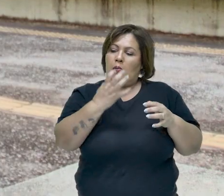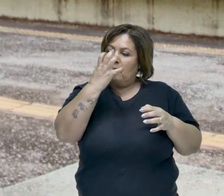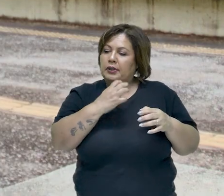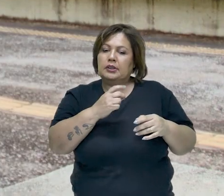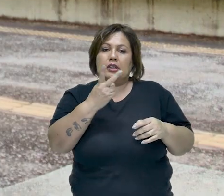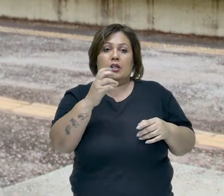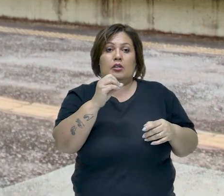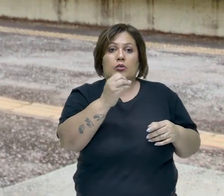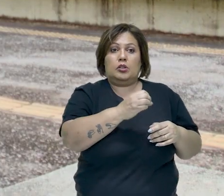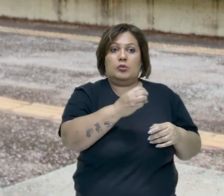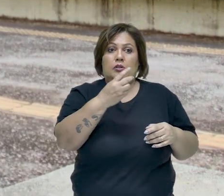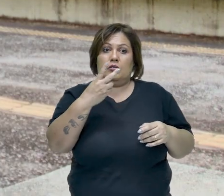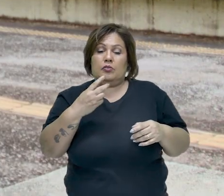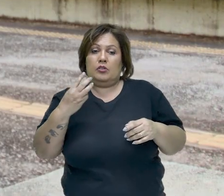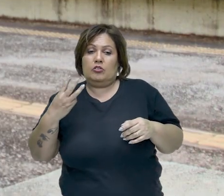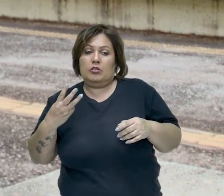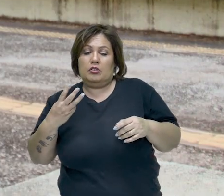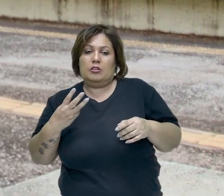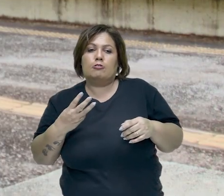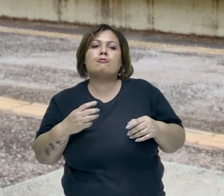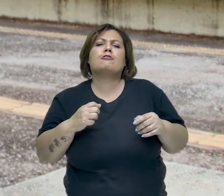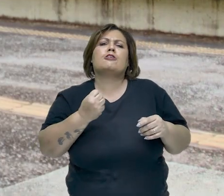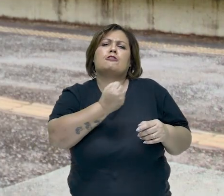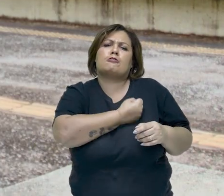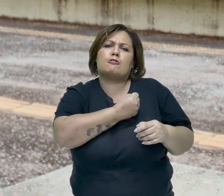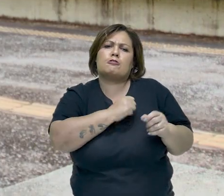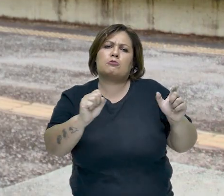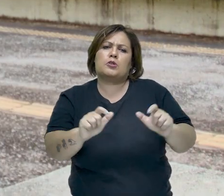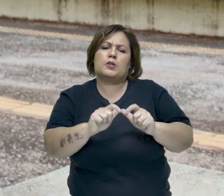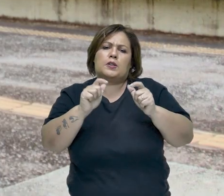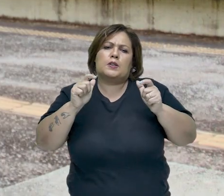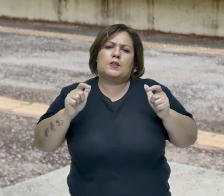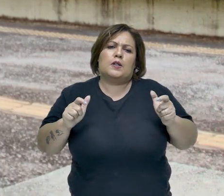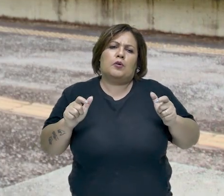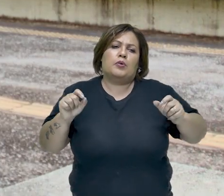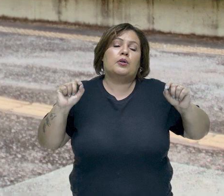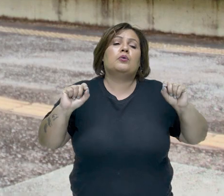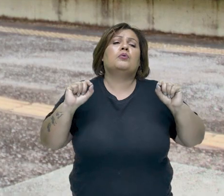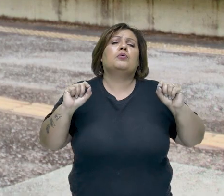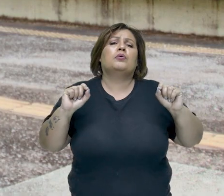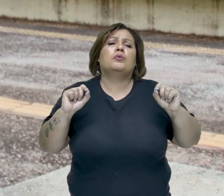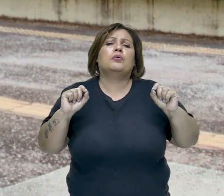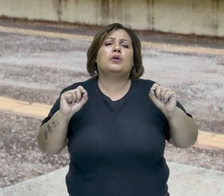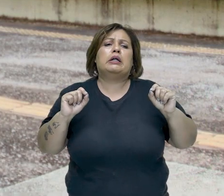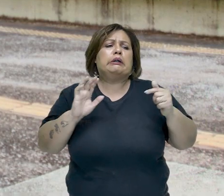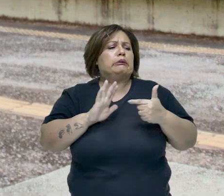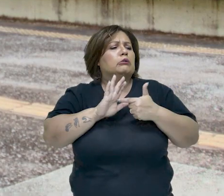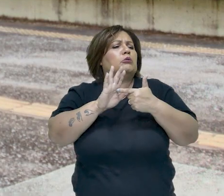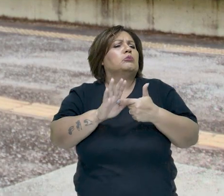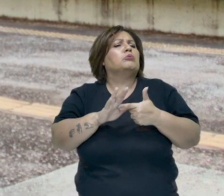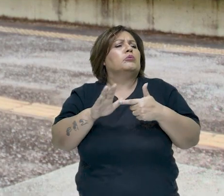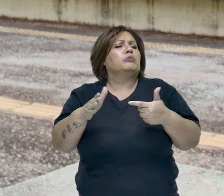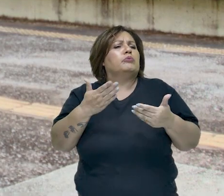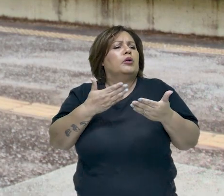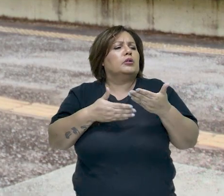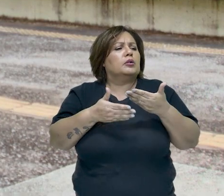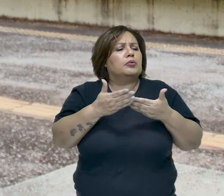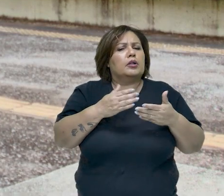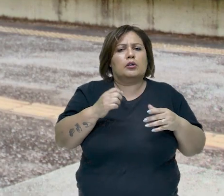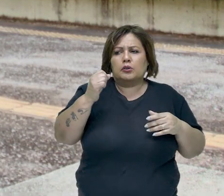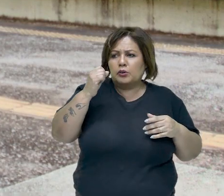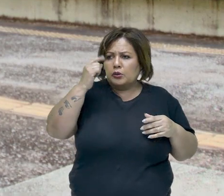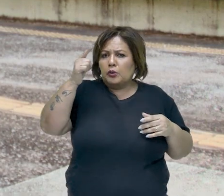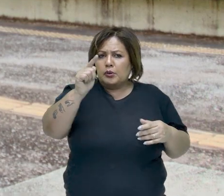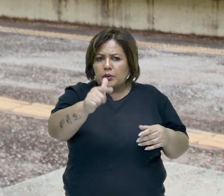em 2023, os registros continuam aumentando. Afinal, o que isso nos revela sobre